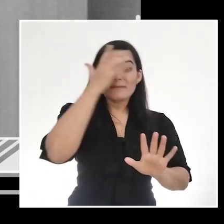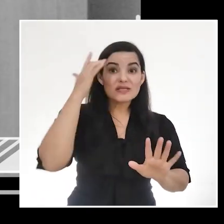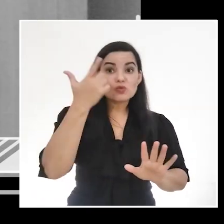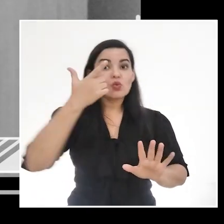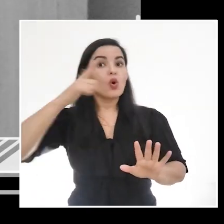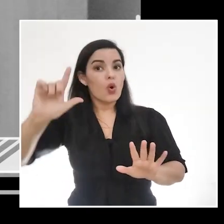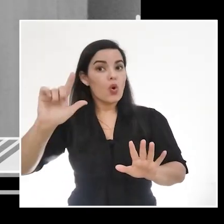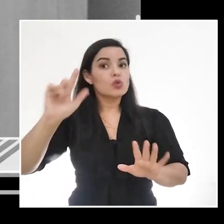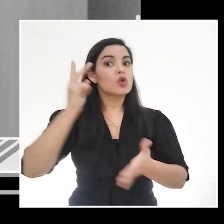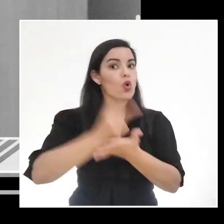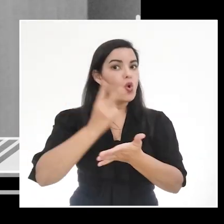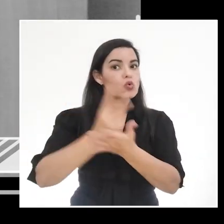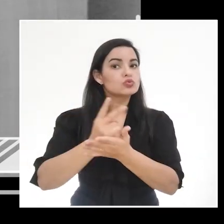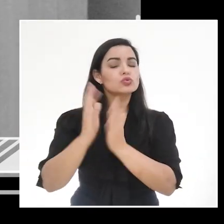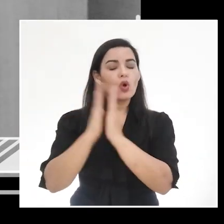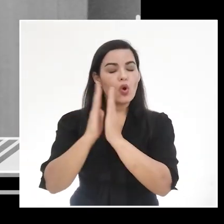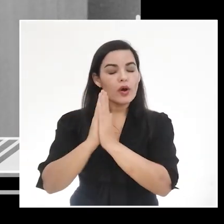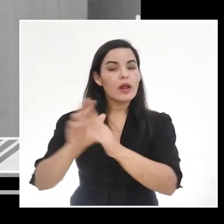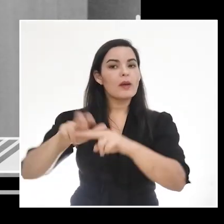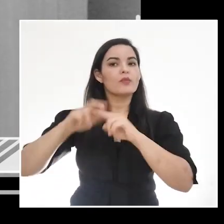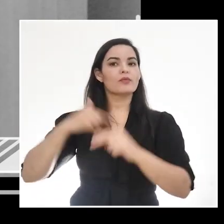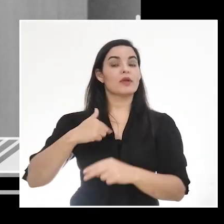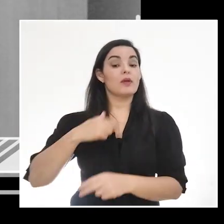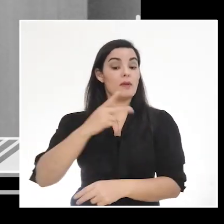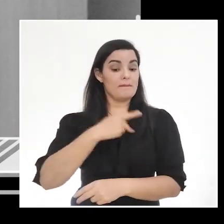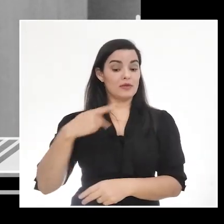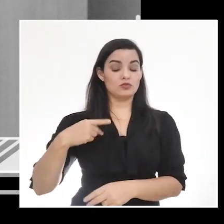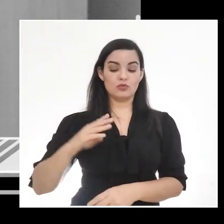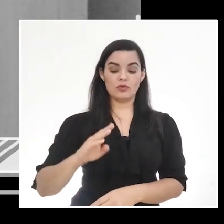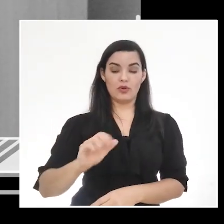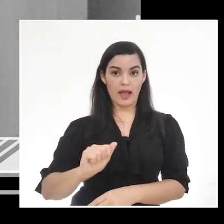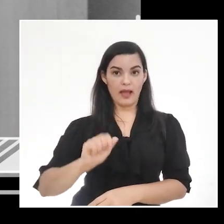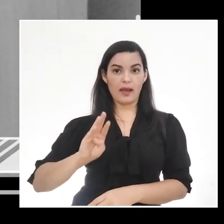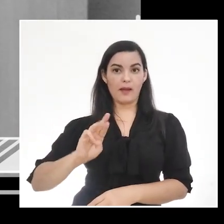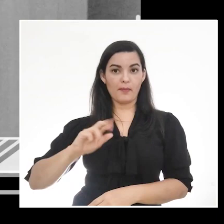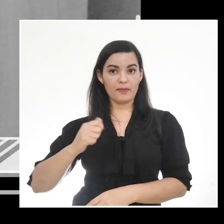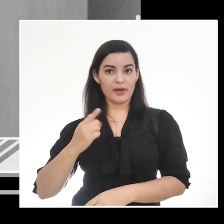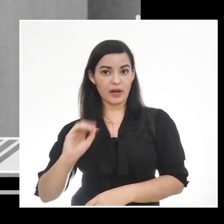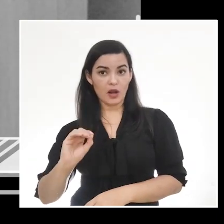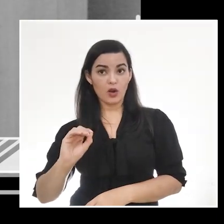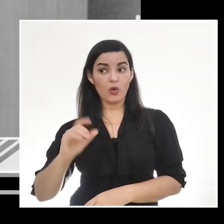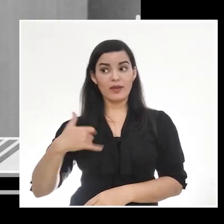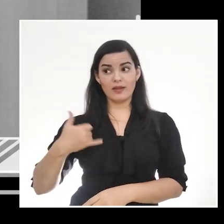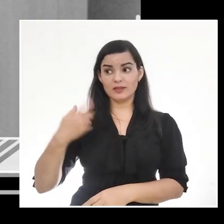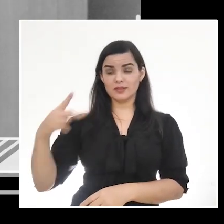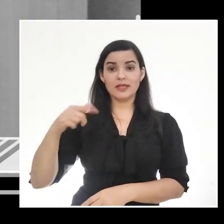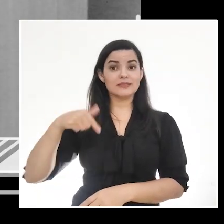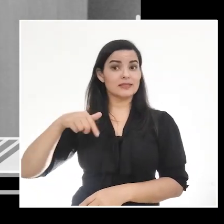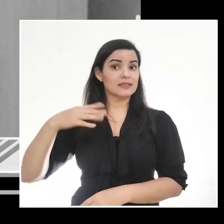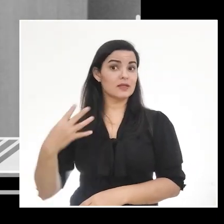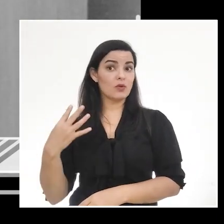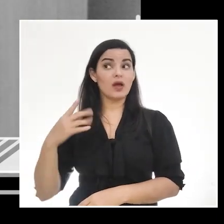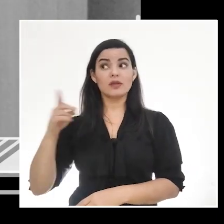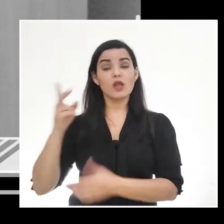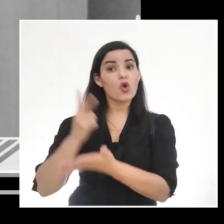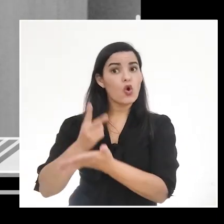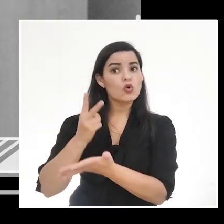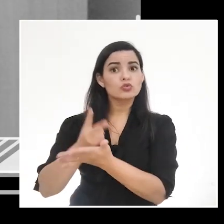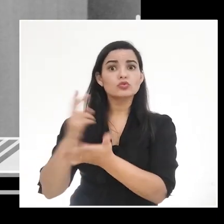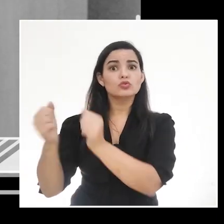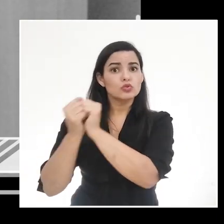alguém não está investindo na minha vida, né? Alguém continua investindo, por exemplo, esse pastor Abraão, ele está com